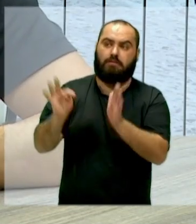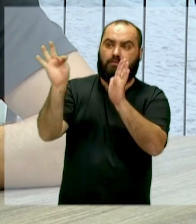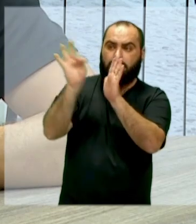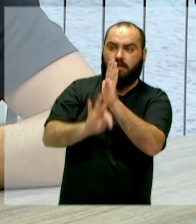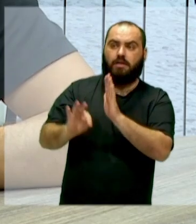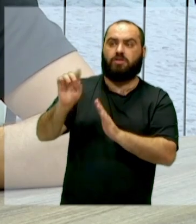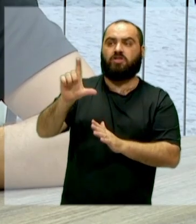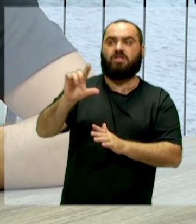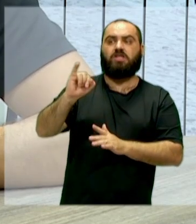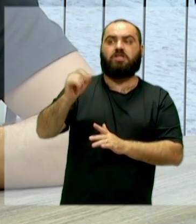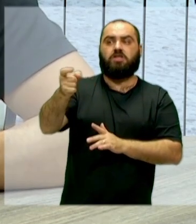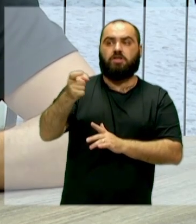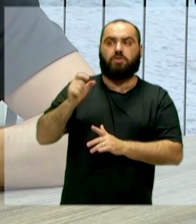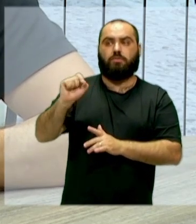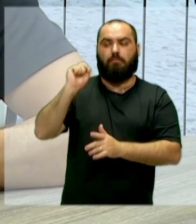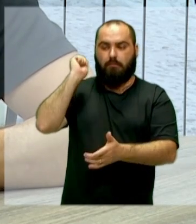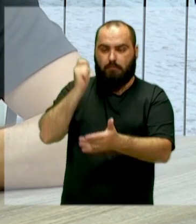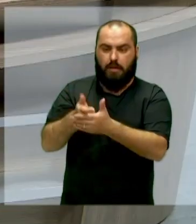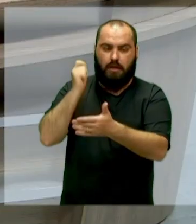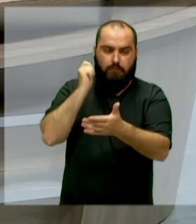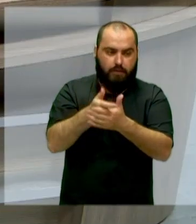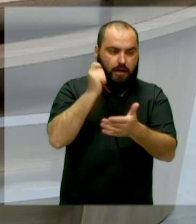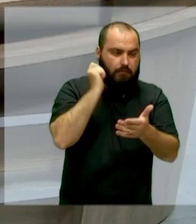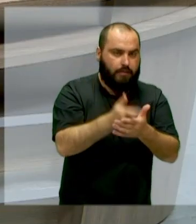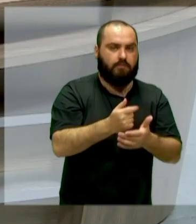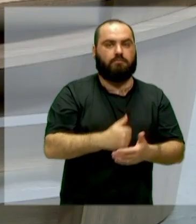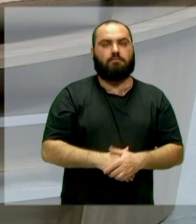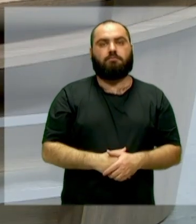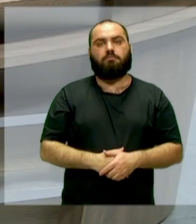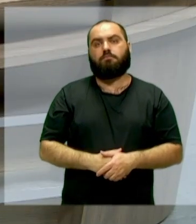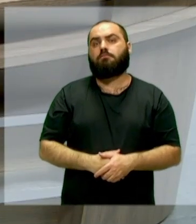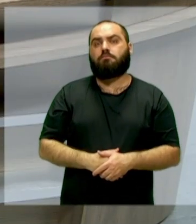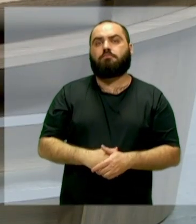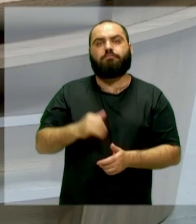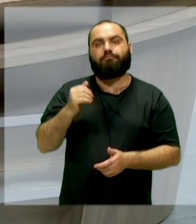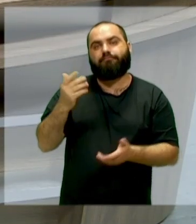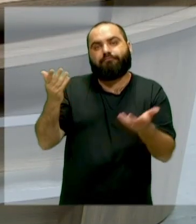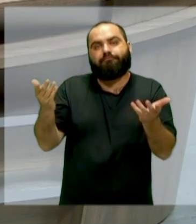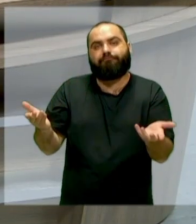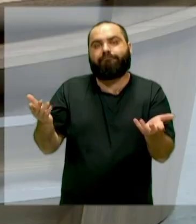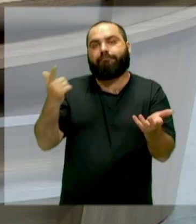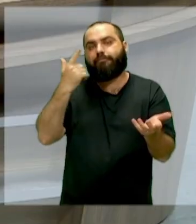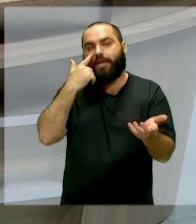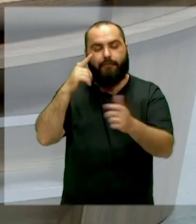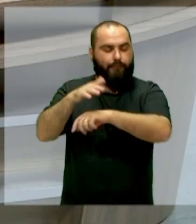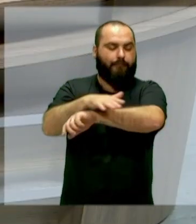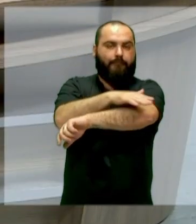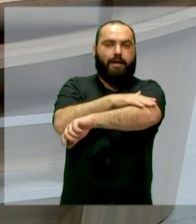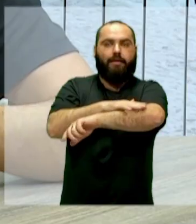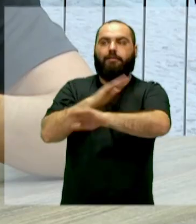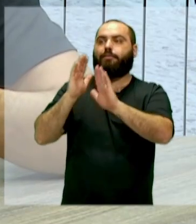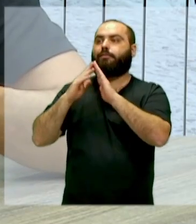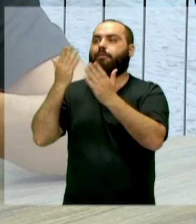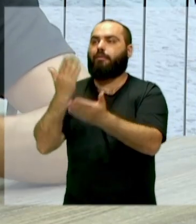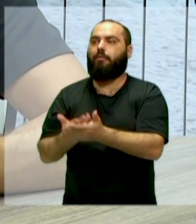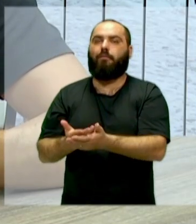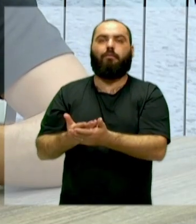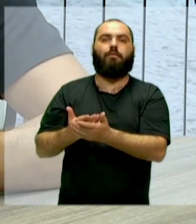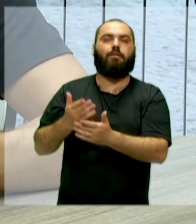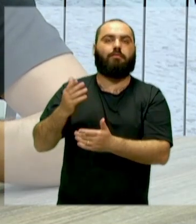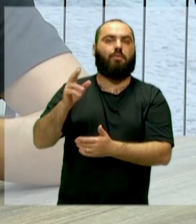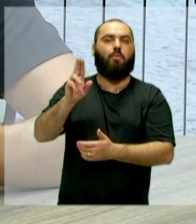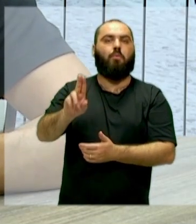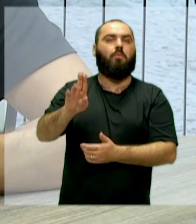do lixo que a gente paga todo ano um boleto dinheiro a gente enterra dinheiro quantas praças Quantas escolas quantos postos de